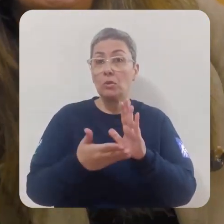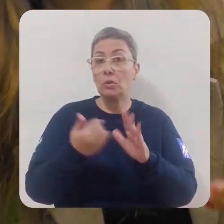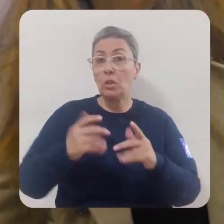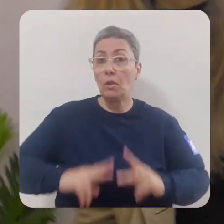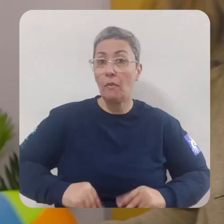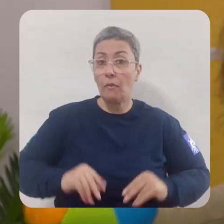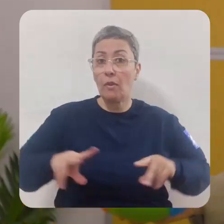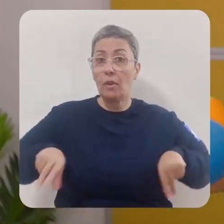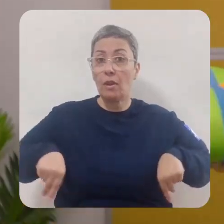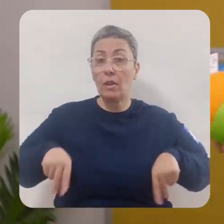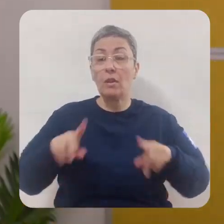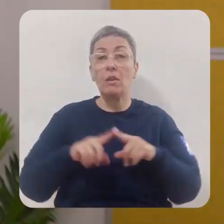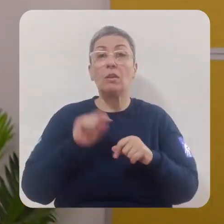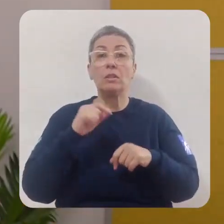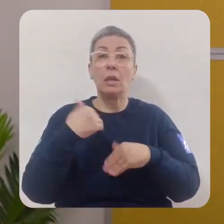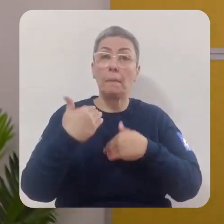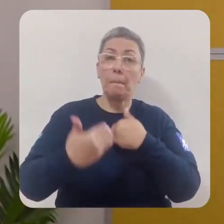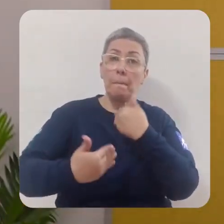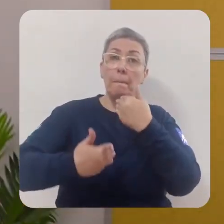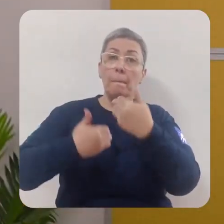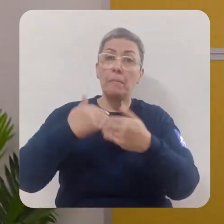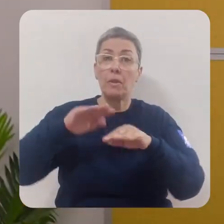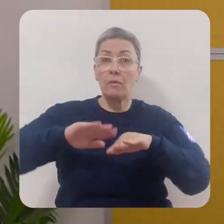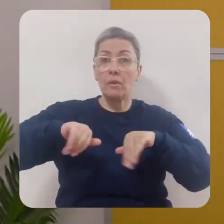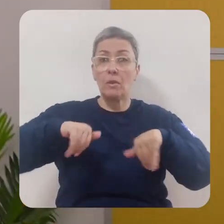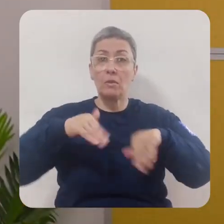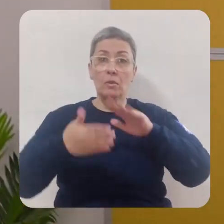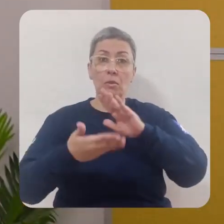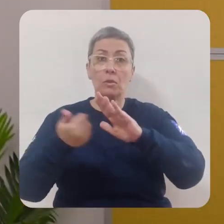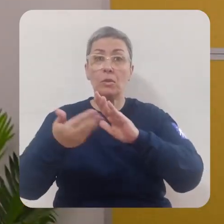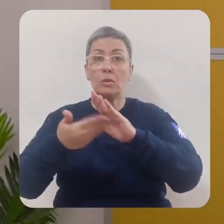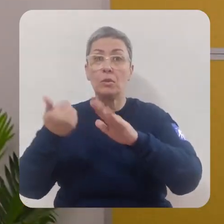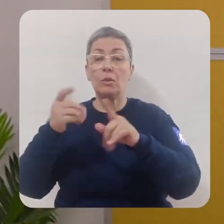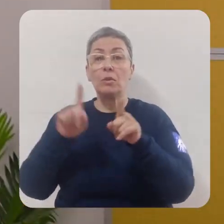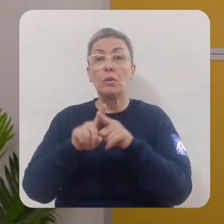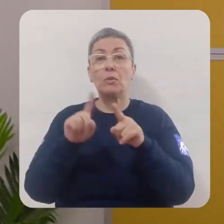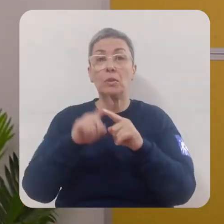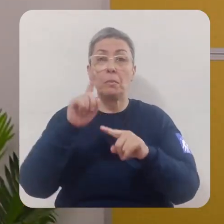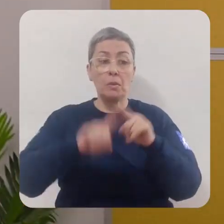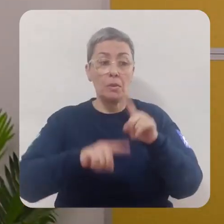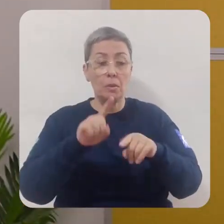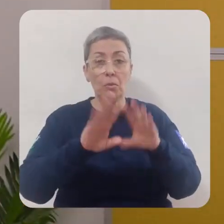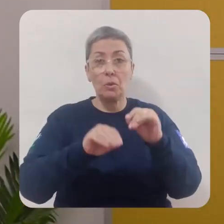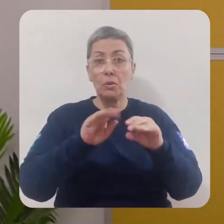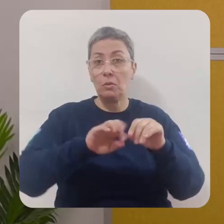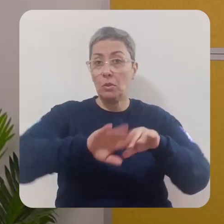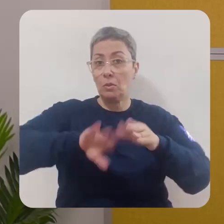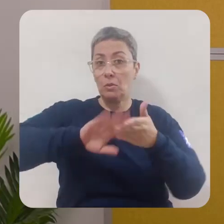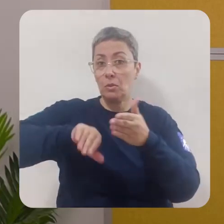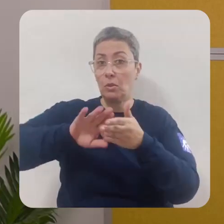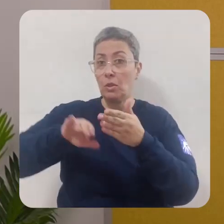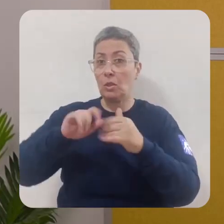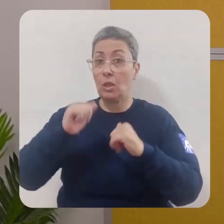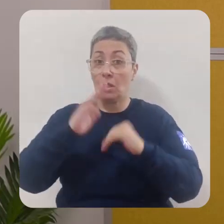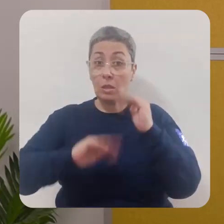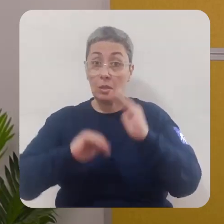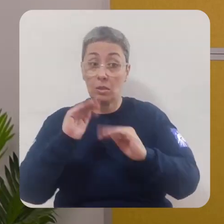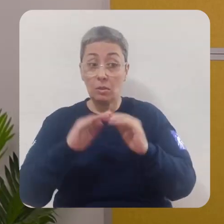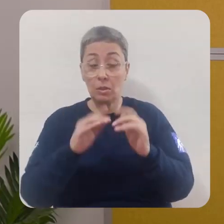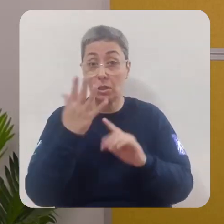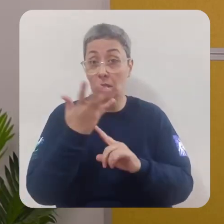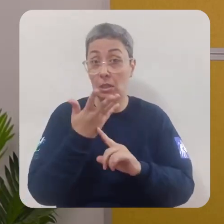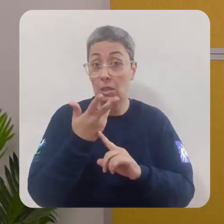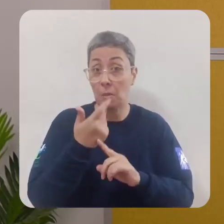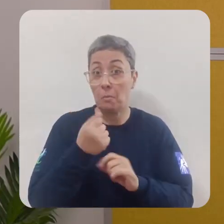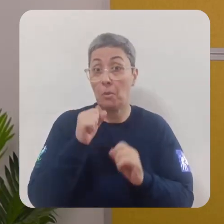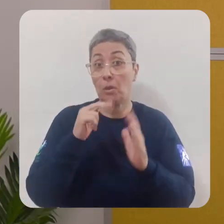banheiro, tira lá a fralda, né? E à medida que a gente vai retirando aqui, nós vamos retirando os materiais concretos também. Na